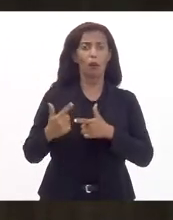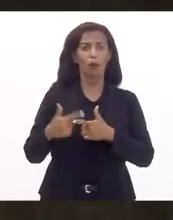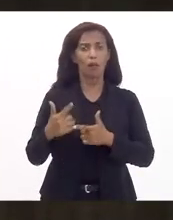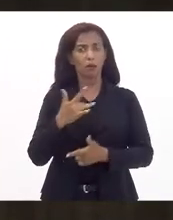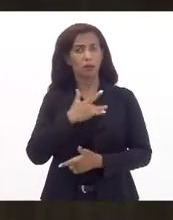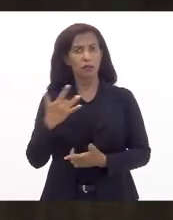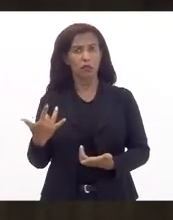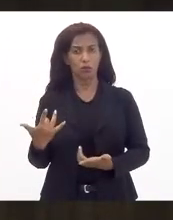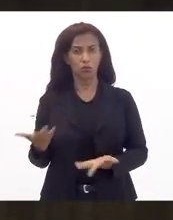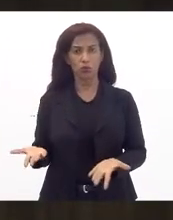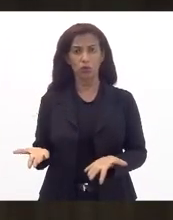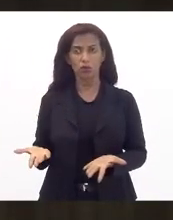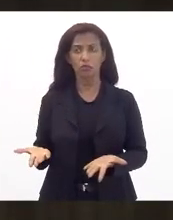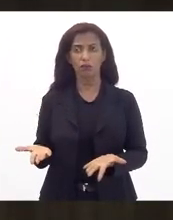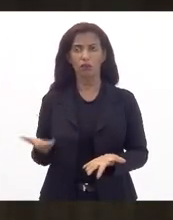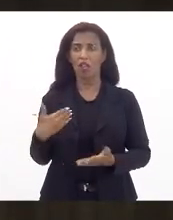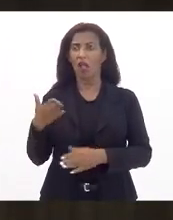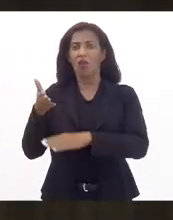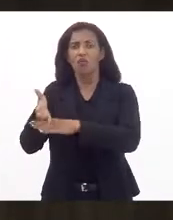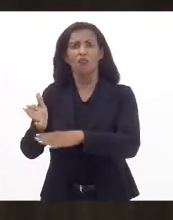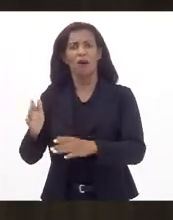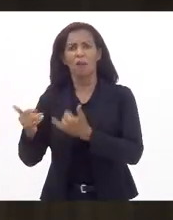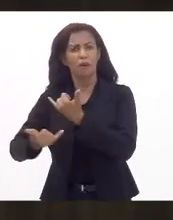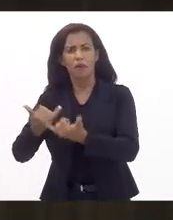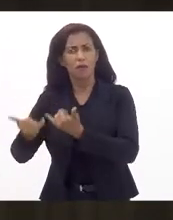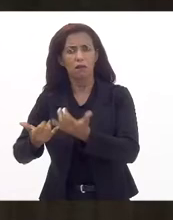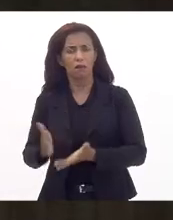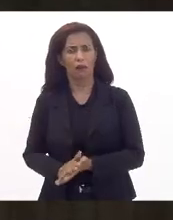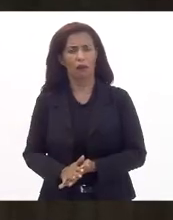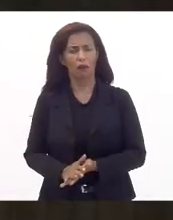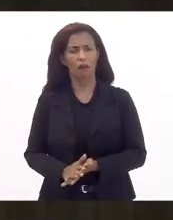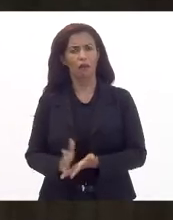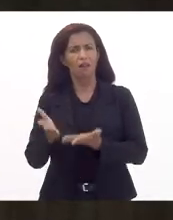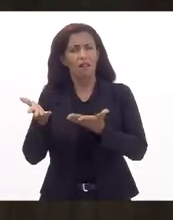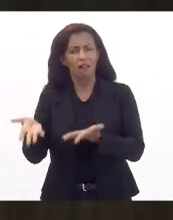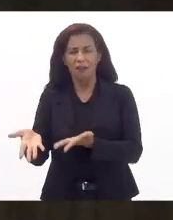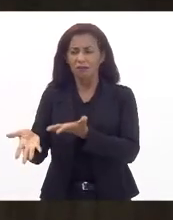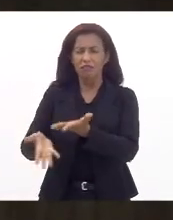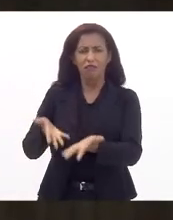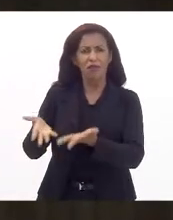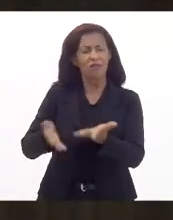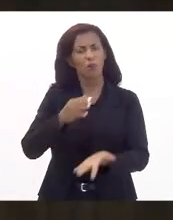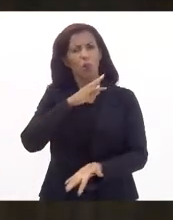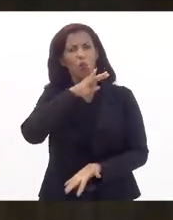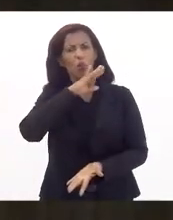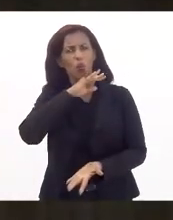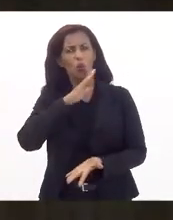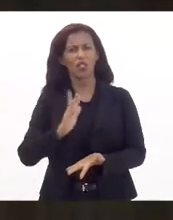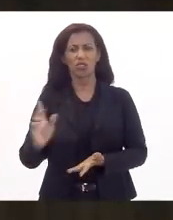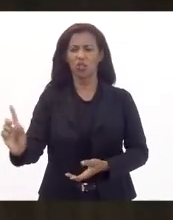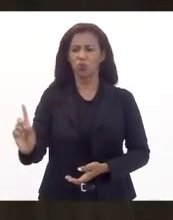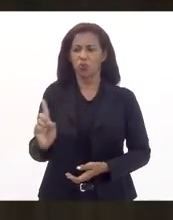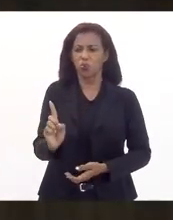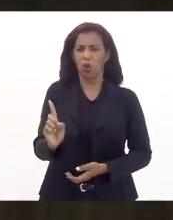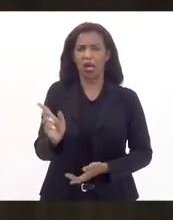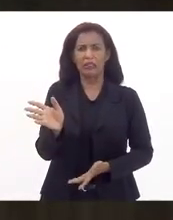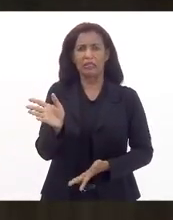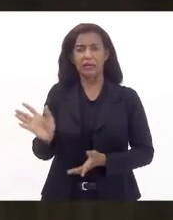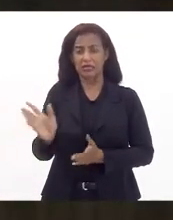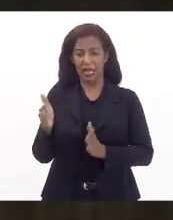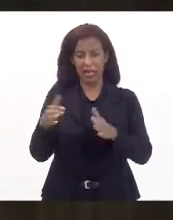problema Deputado Março ativo ela não vai fazer para se divertir e o maltrato o trato médico ele já começa a mão já começa